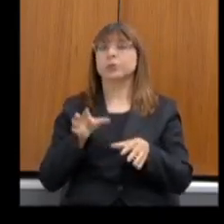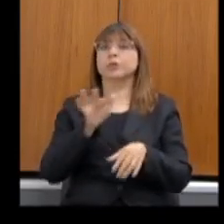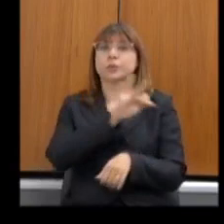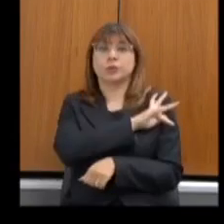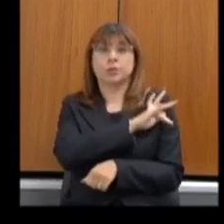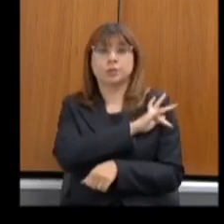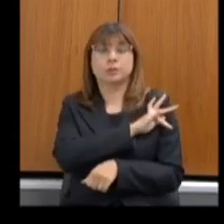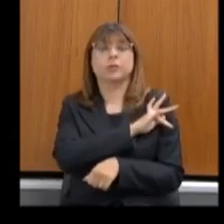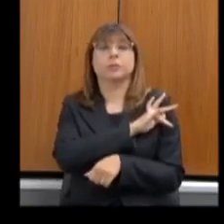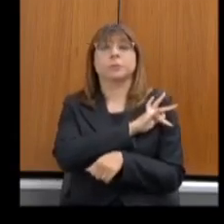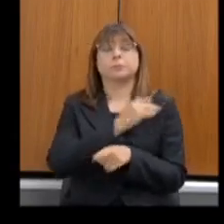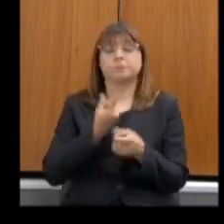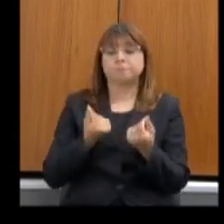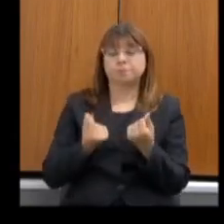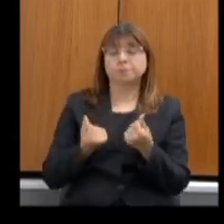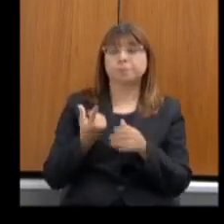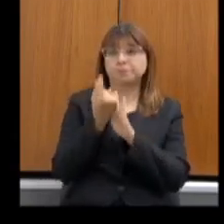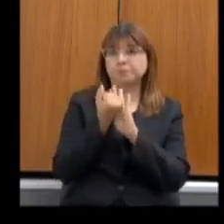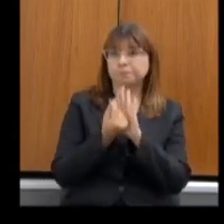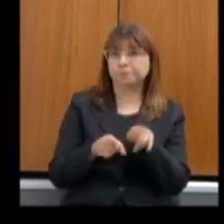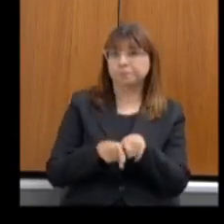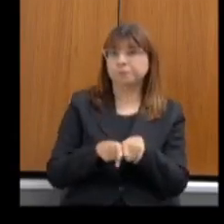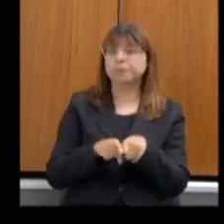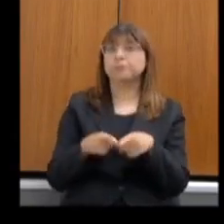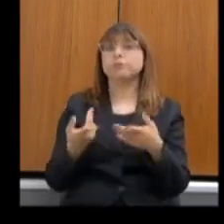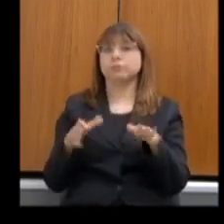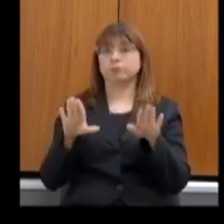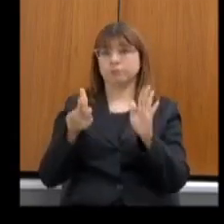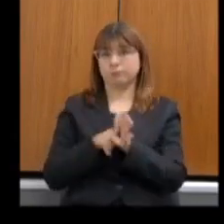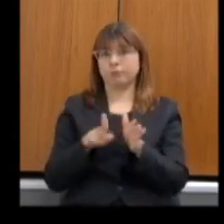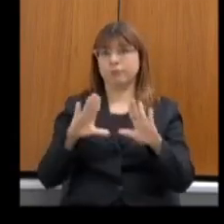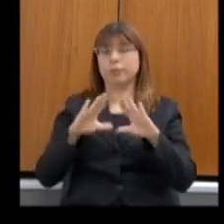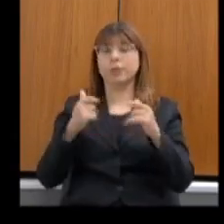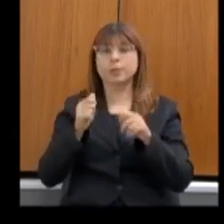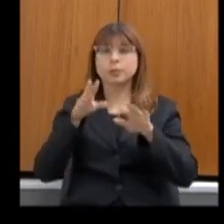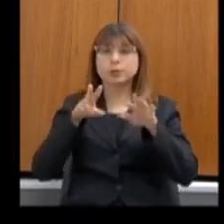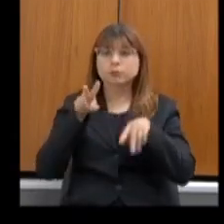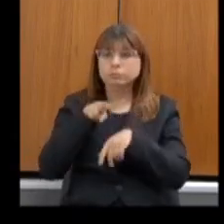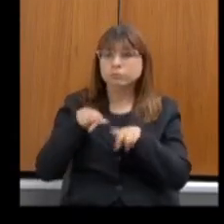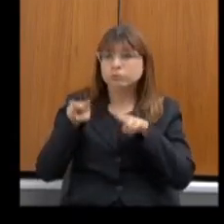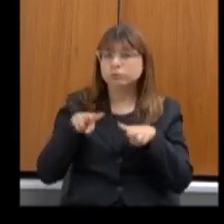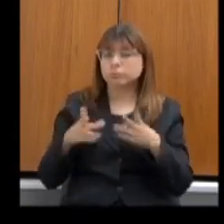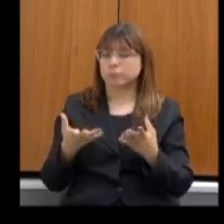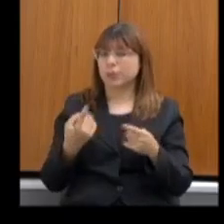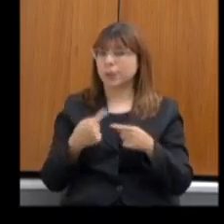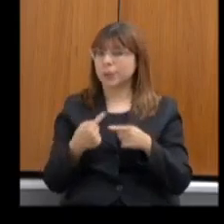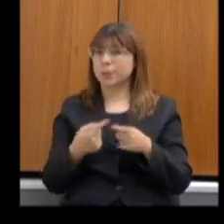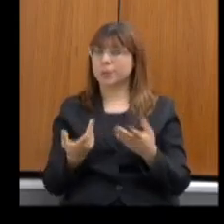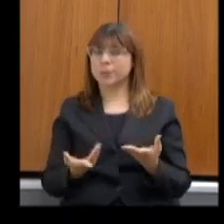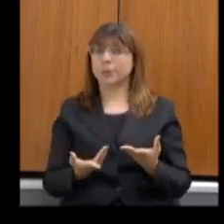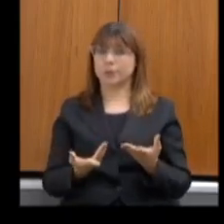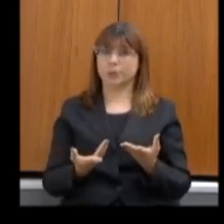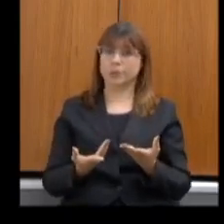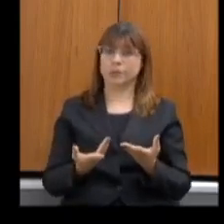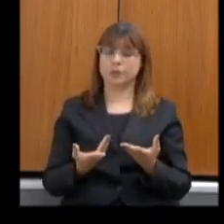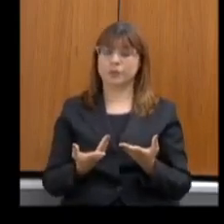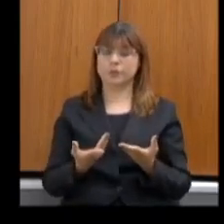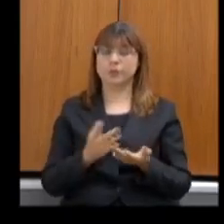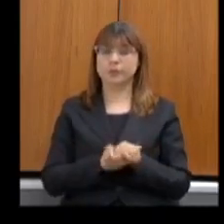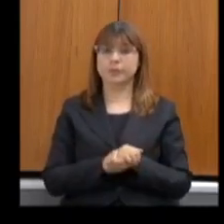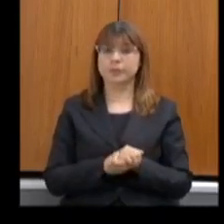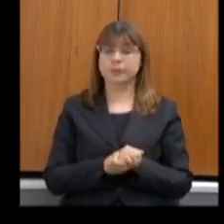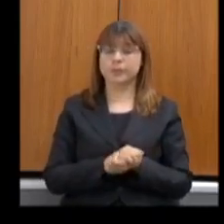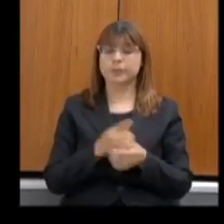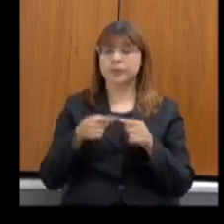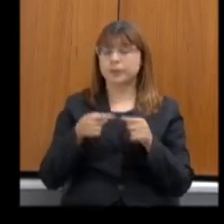na Assembleia tem que ser necessariamente observar daí Porque as medidas de desorganização